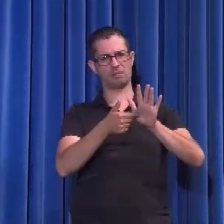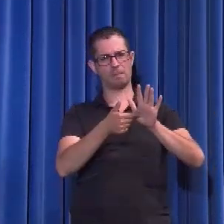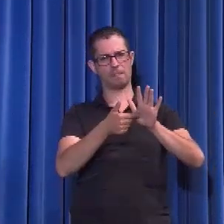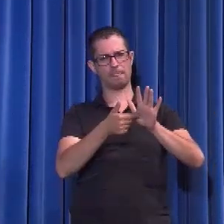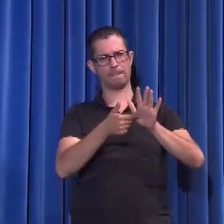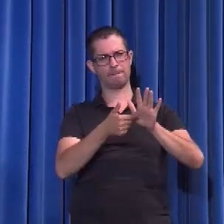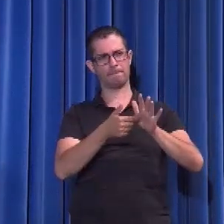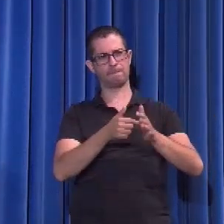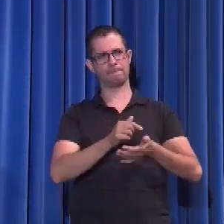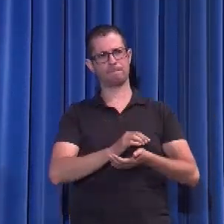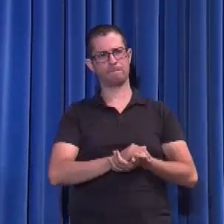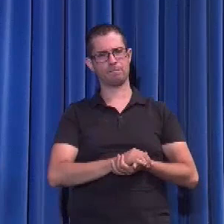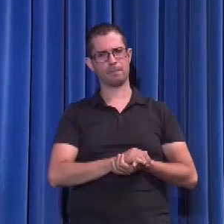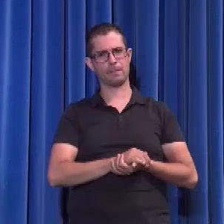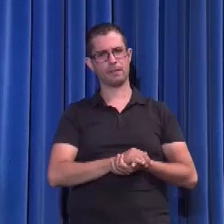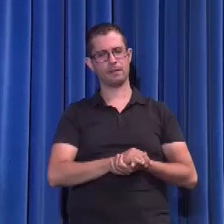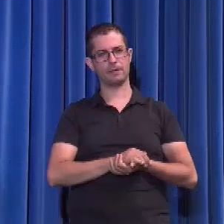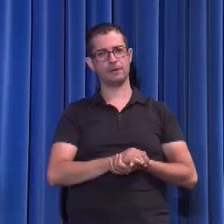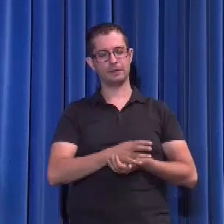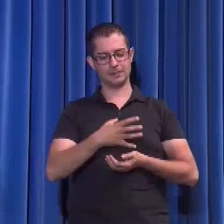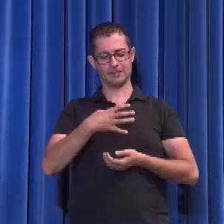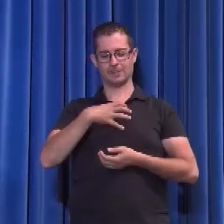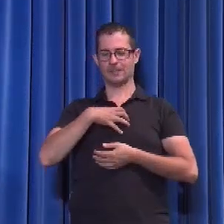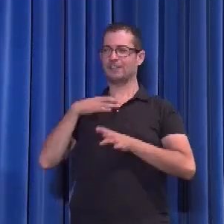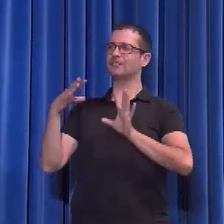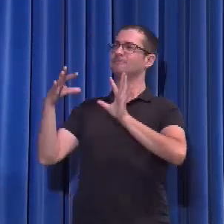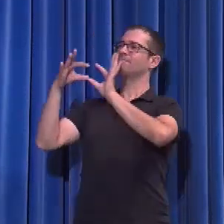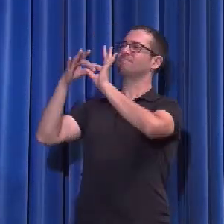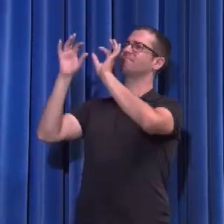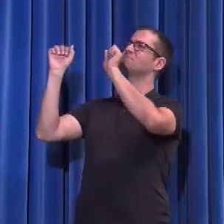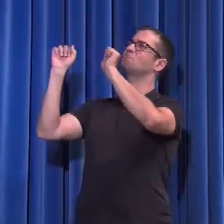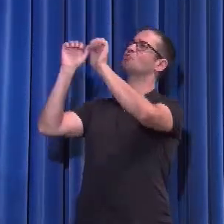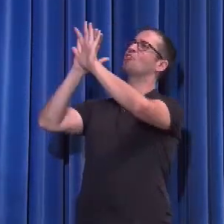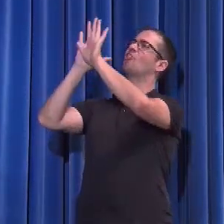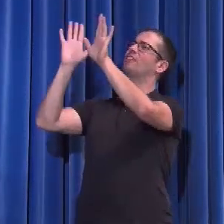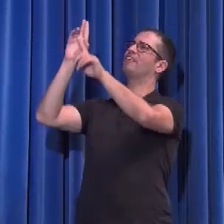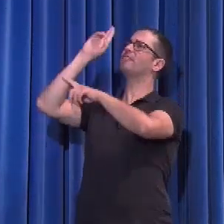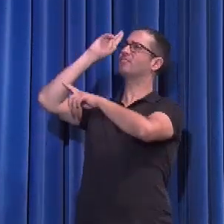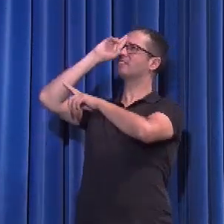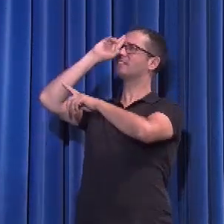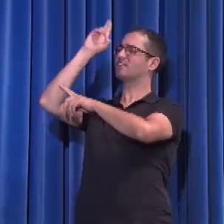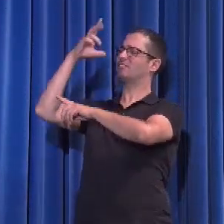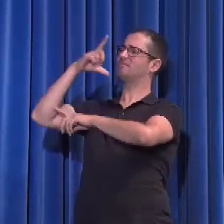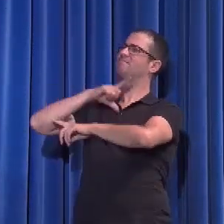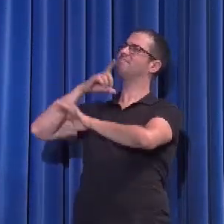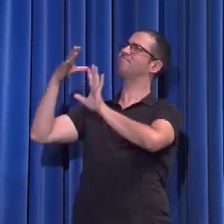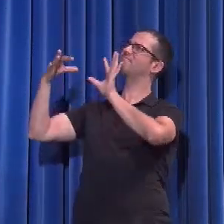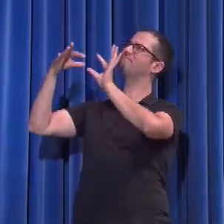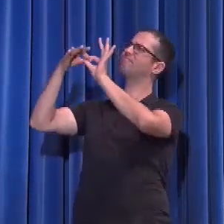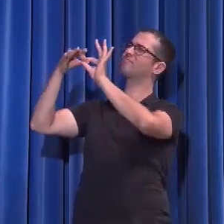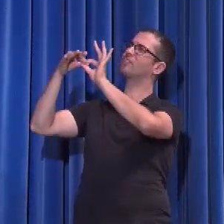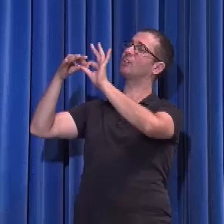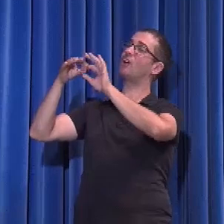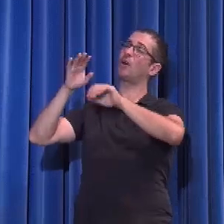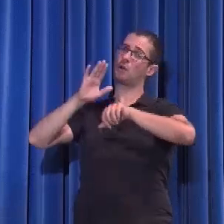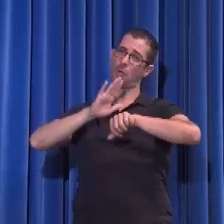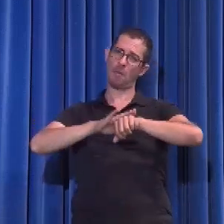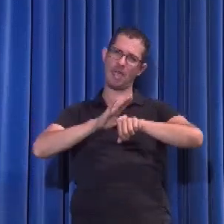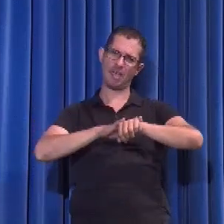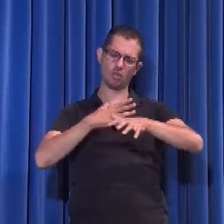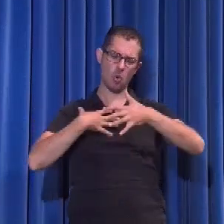se vanglorie. Glorie-se no Senhor. Glorie-se no Senhor. No tempo da aflição,